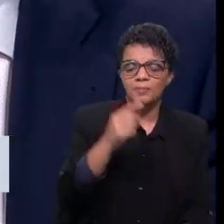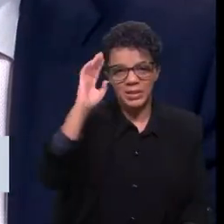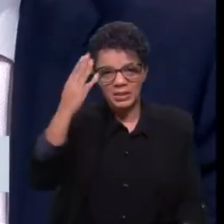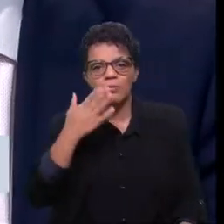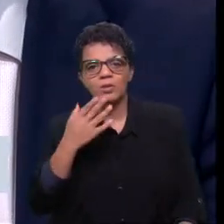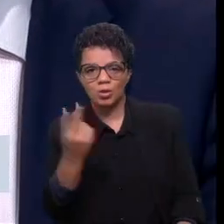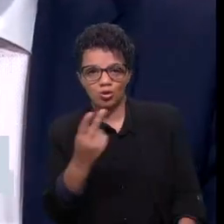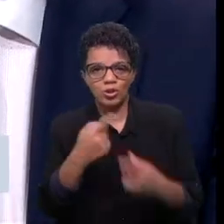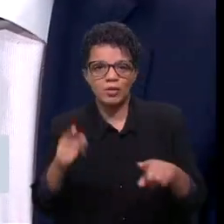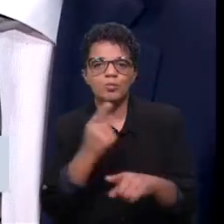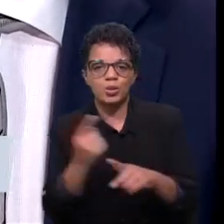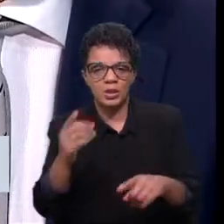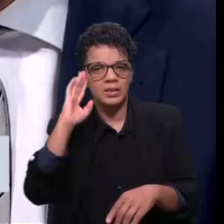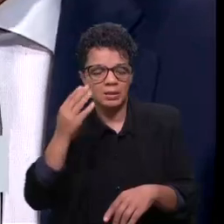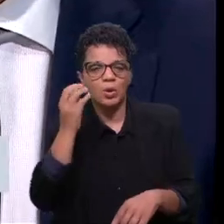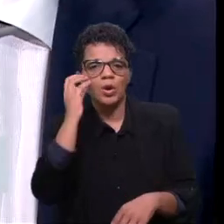que nos distingue em